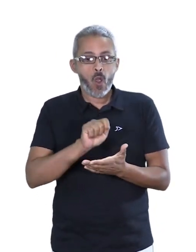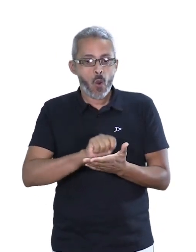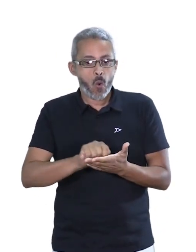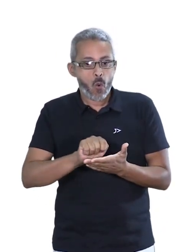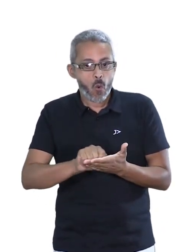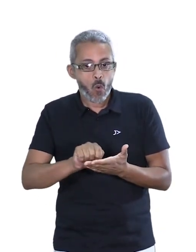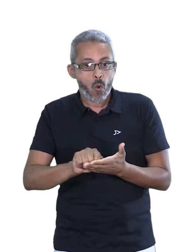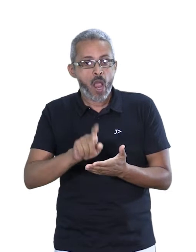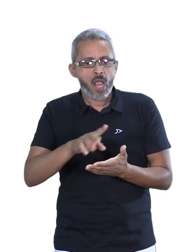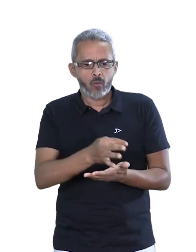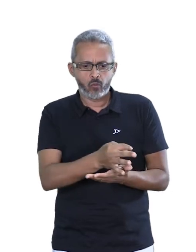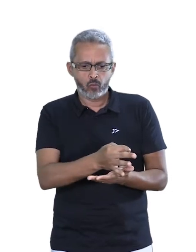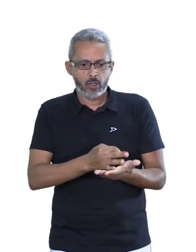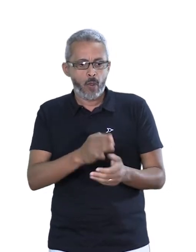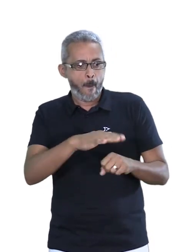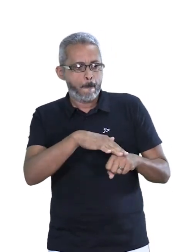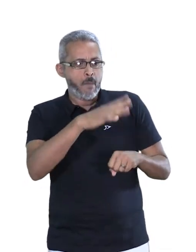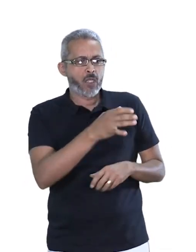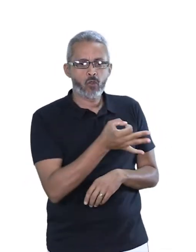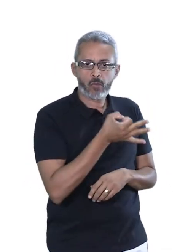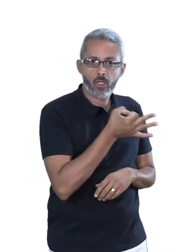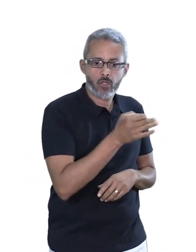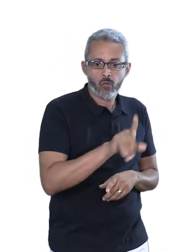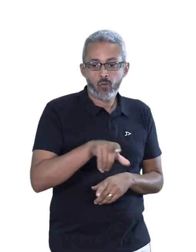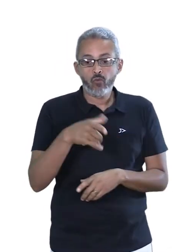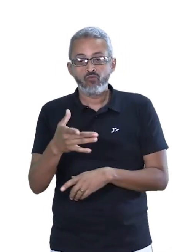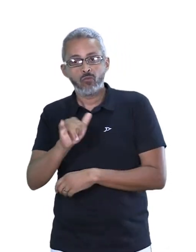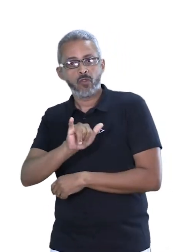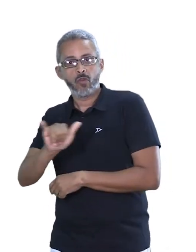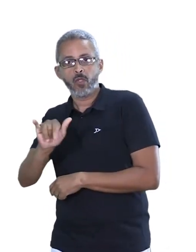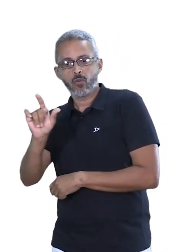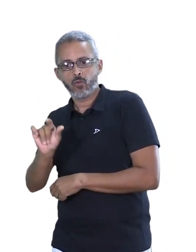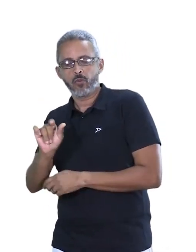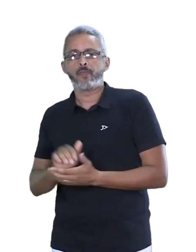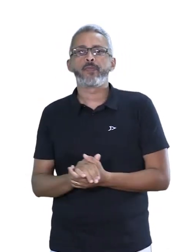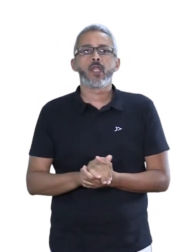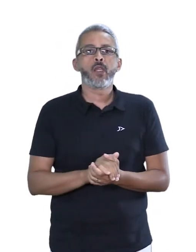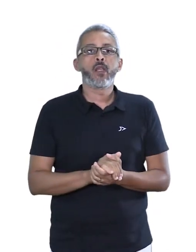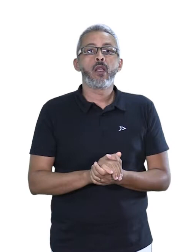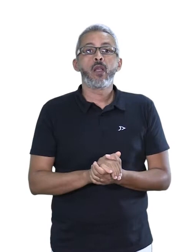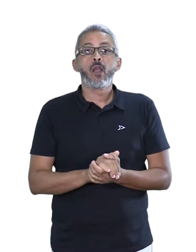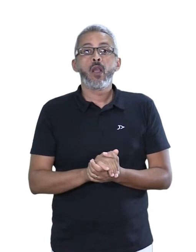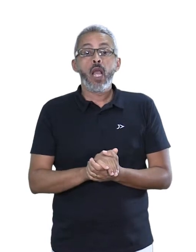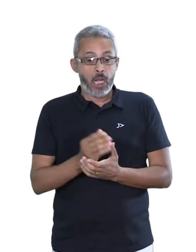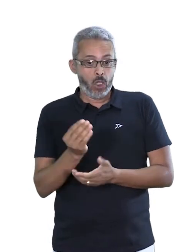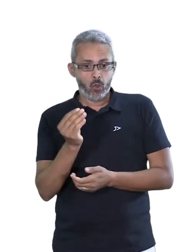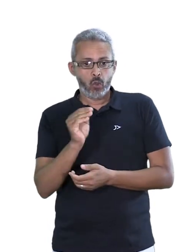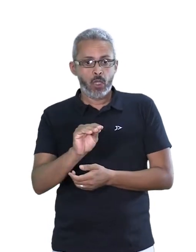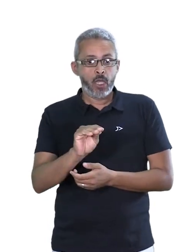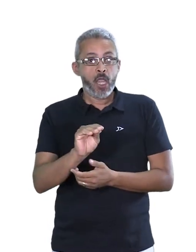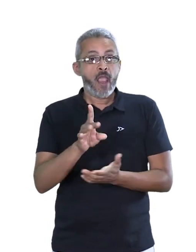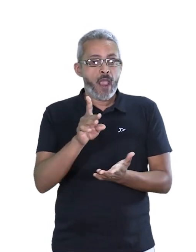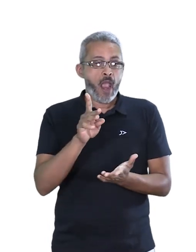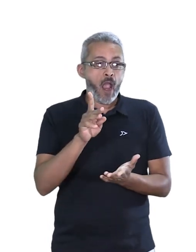texto mais opinativo do que informativo. O editorial possui um fato e uma